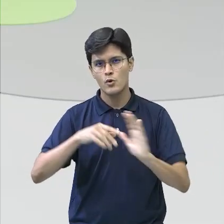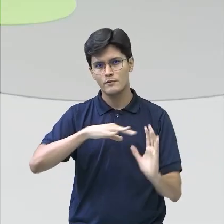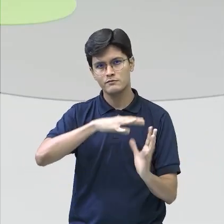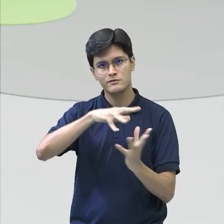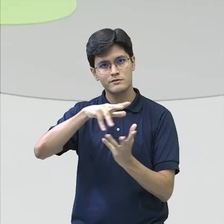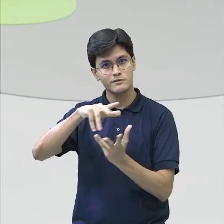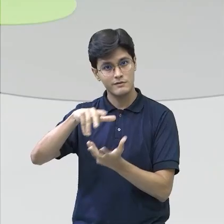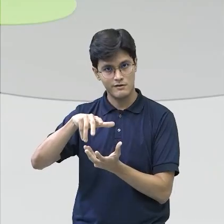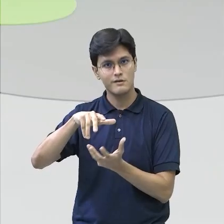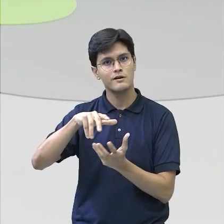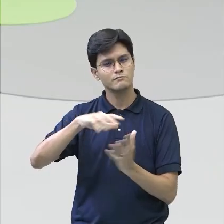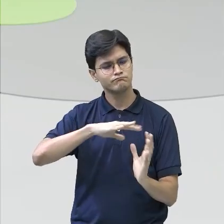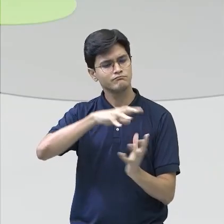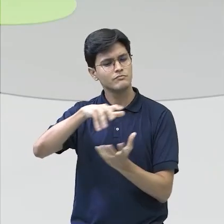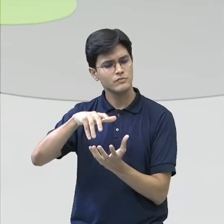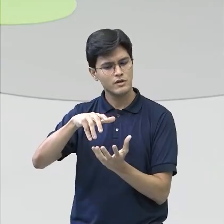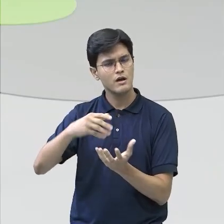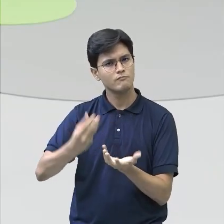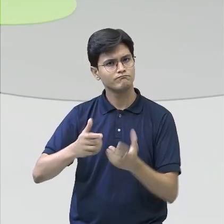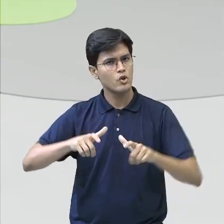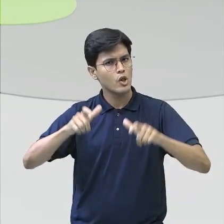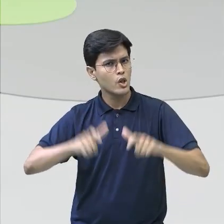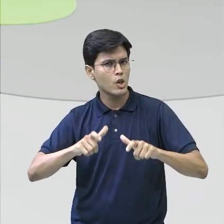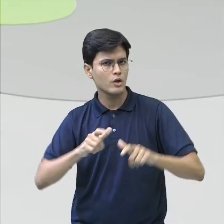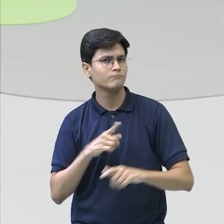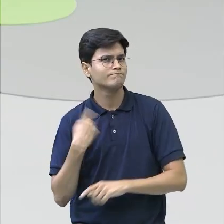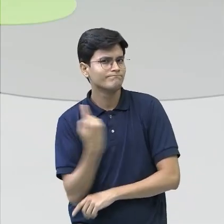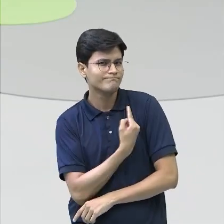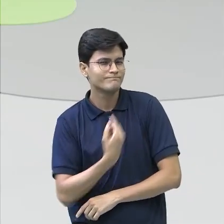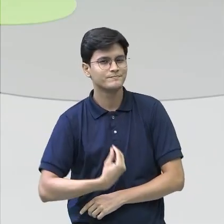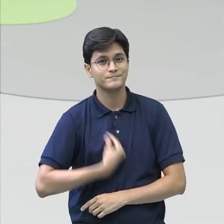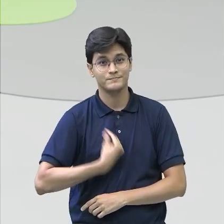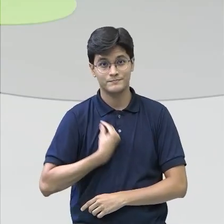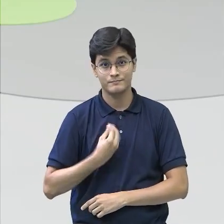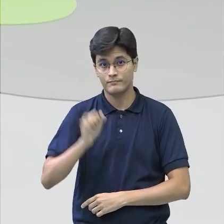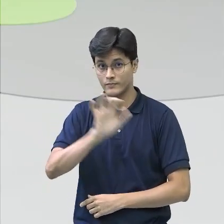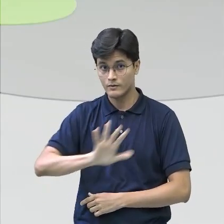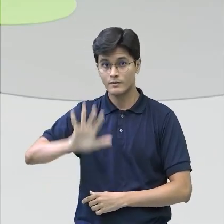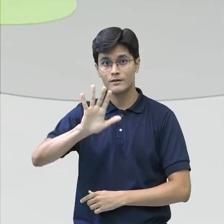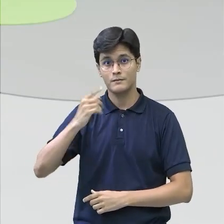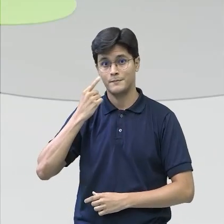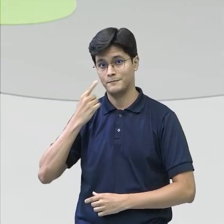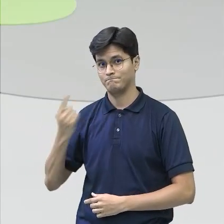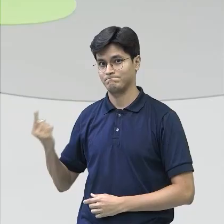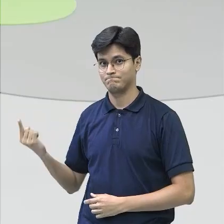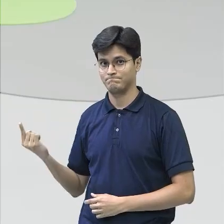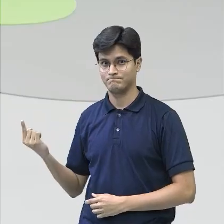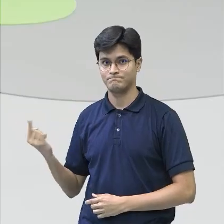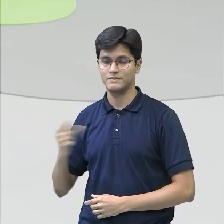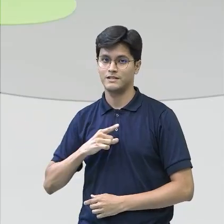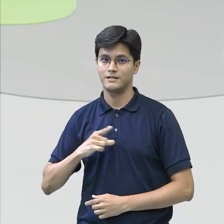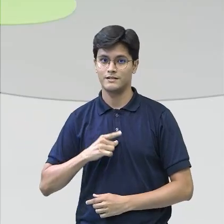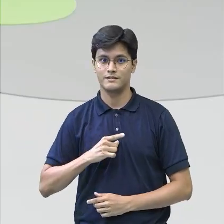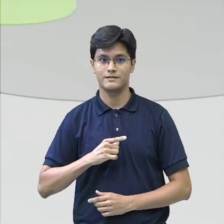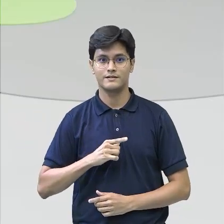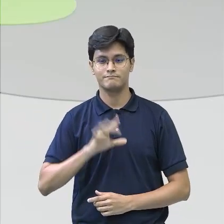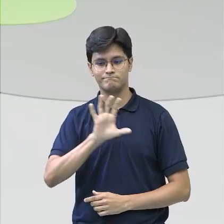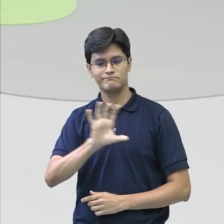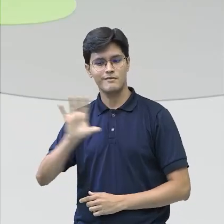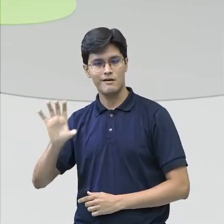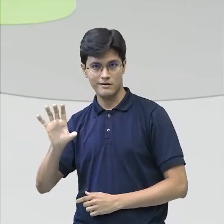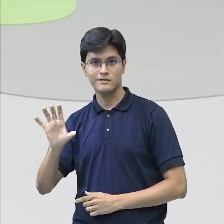planeta onde nós habitamos. Eu trouxe aqui uma imagem para você ver, né? Nós temos aí de um lado um motorista que